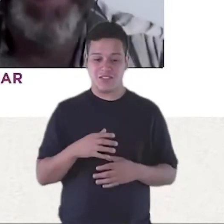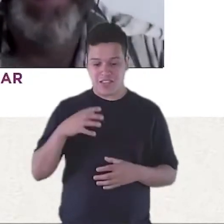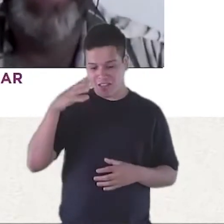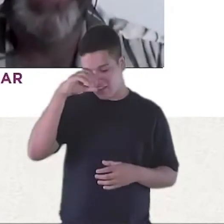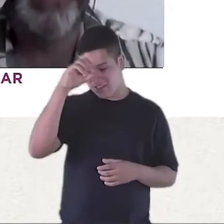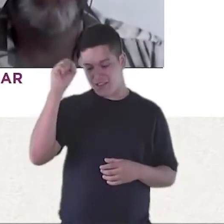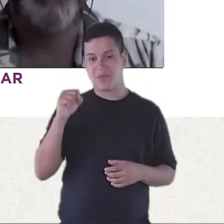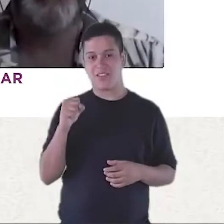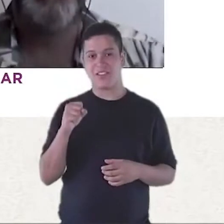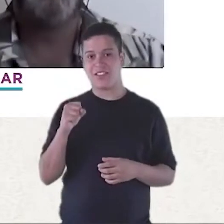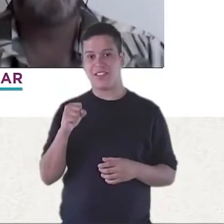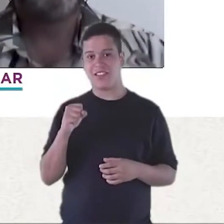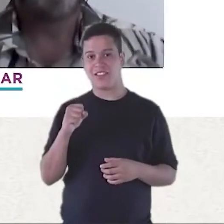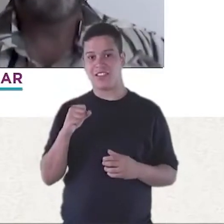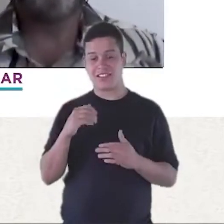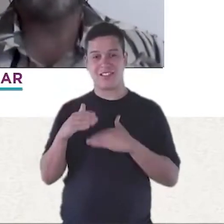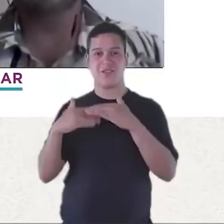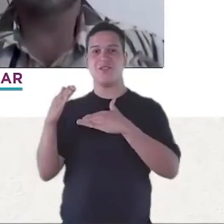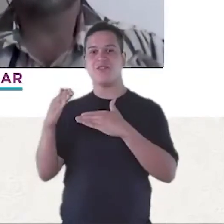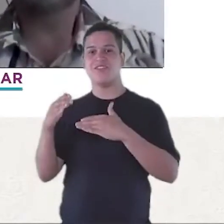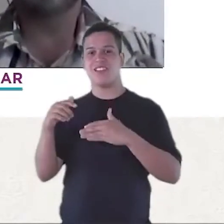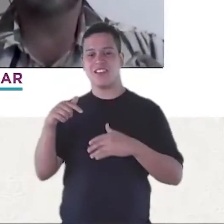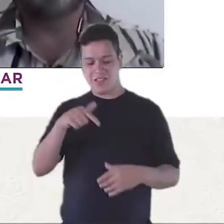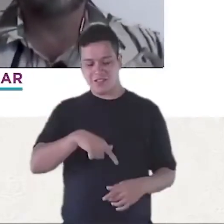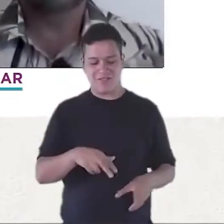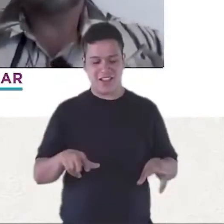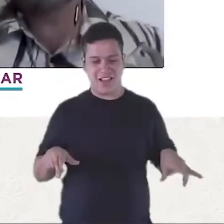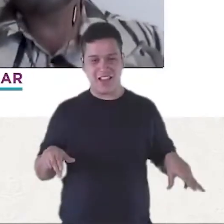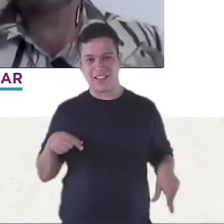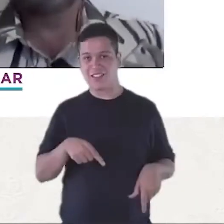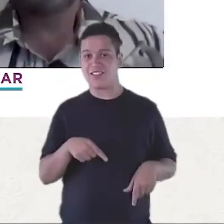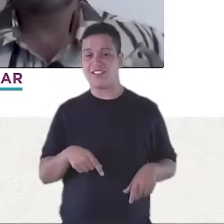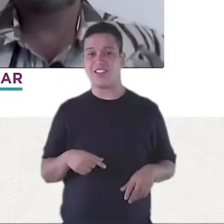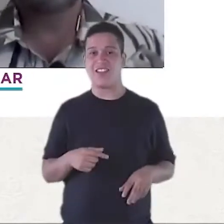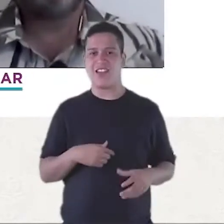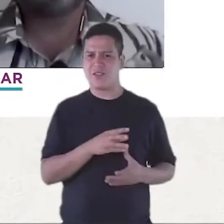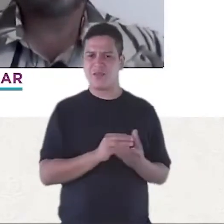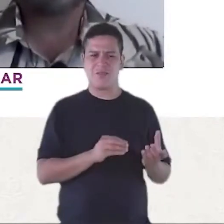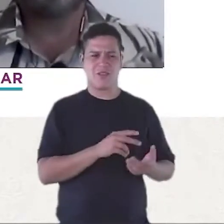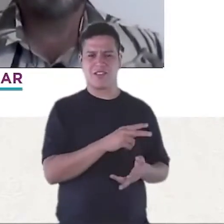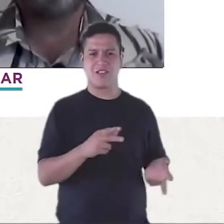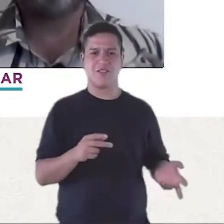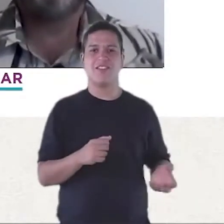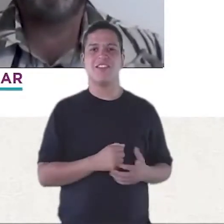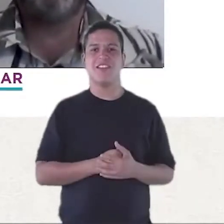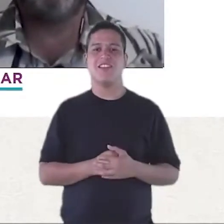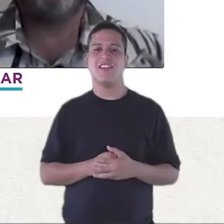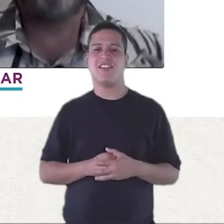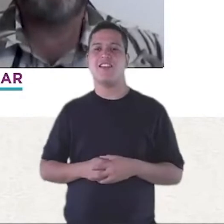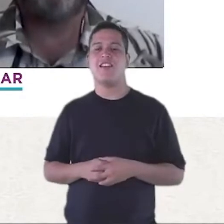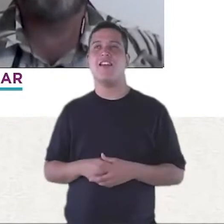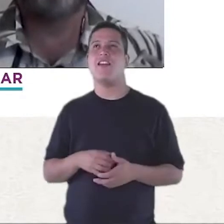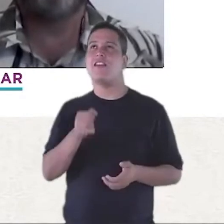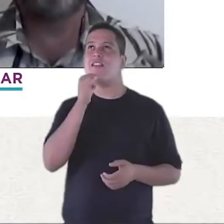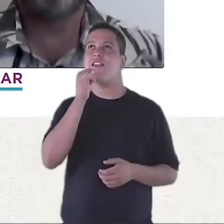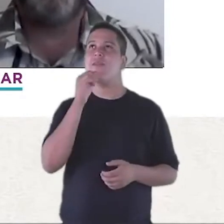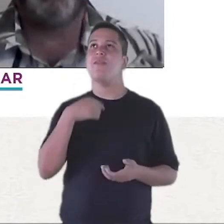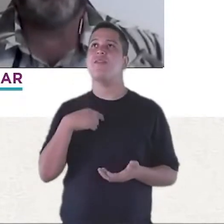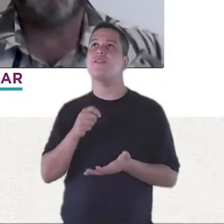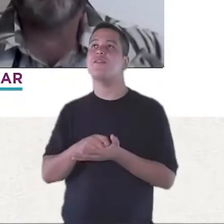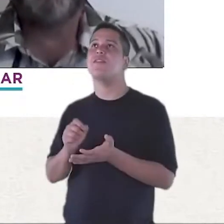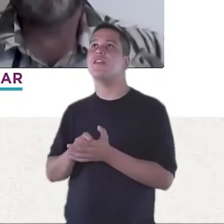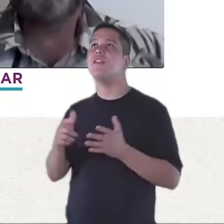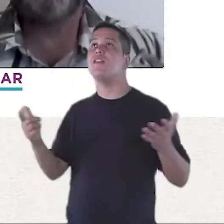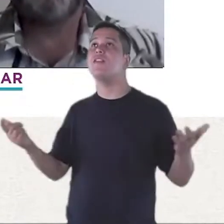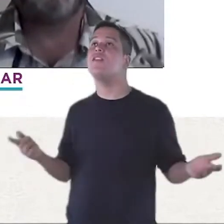Lá vem ele, lá vem ele. Você é uma ótima cobaia. Por exemplo, aquela crônica que eu fiz a respeito do pôr